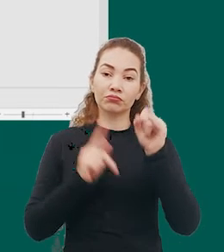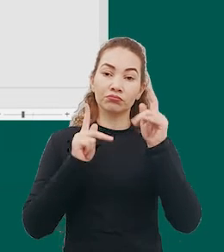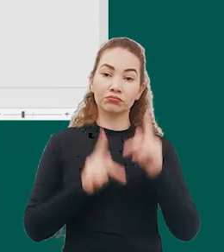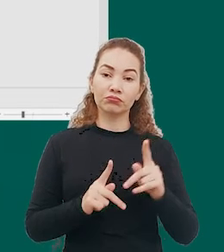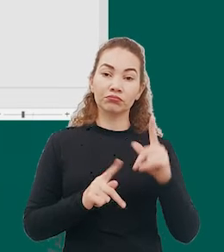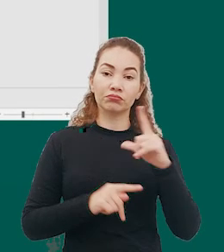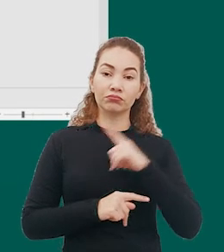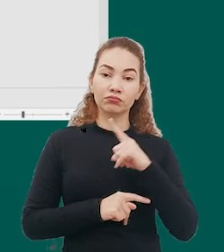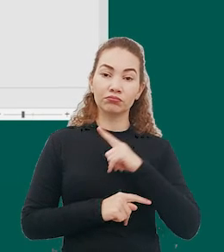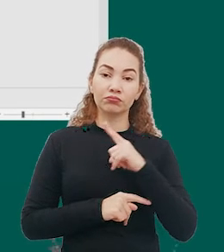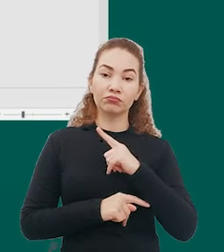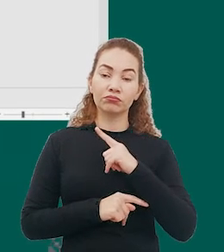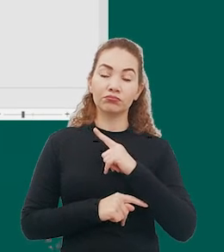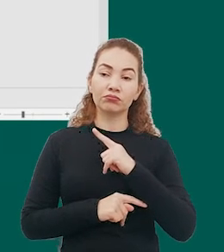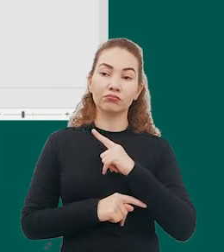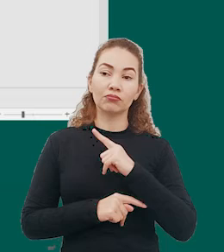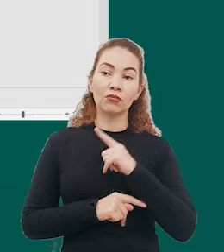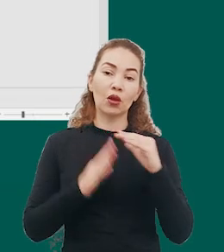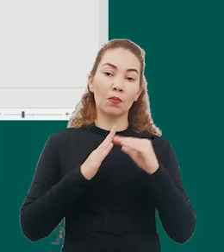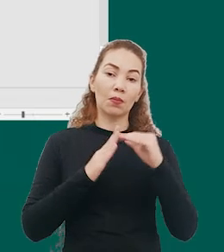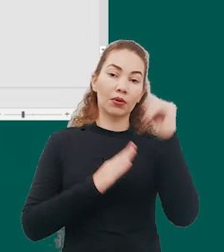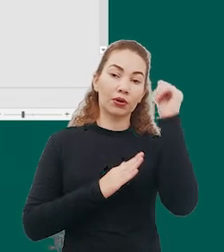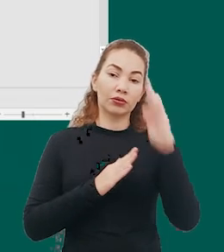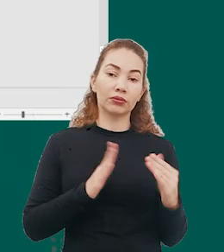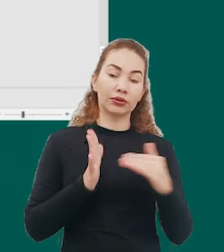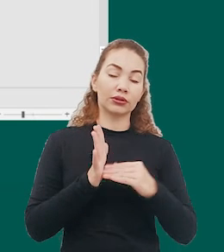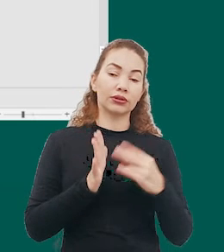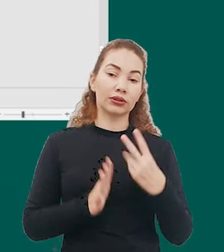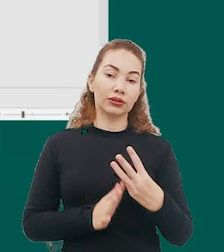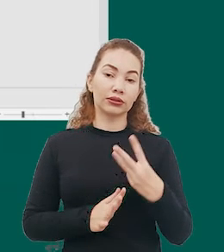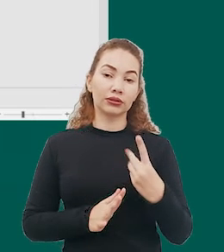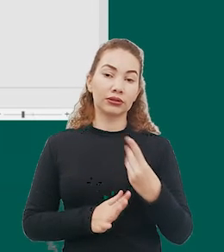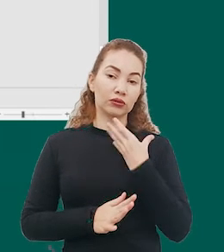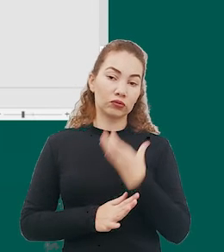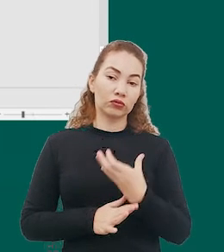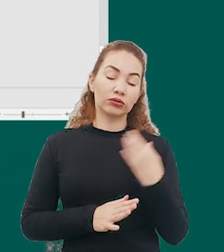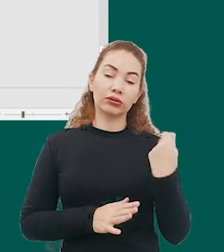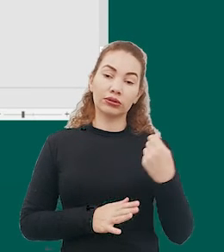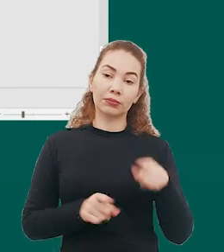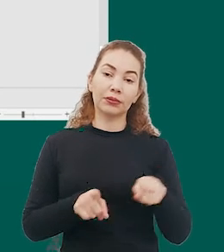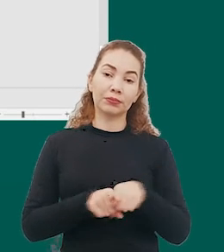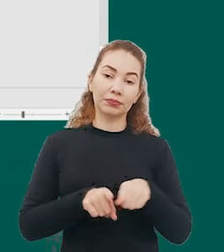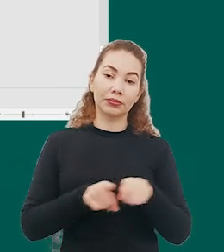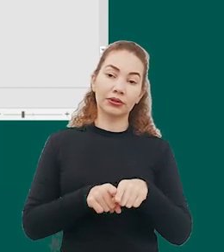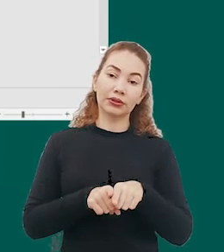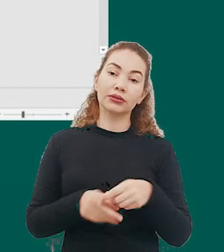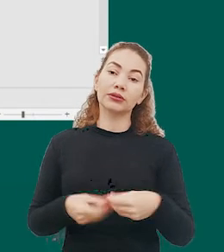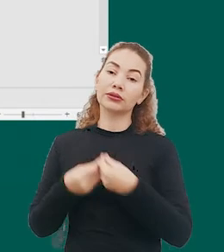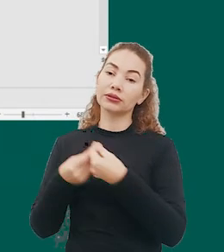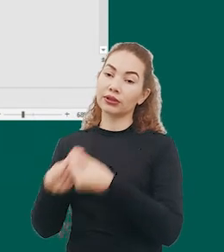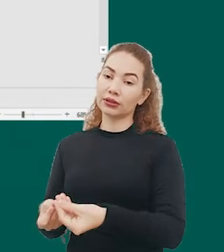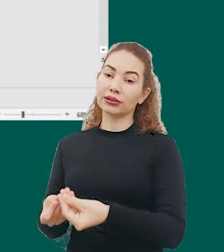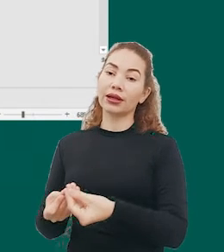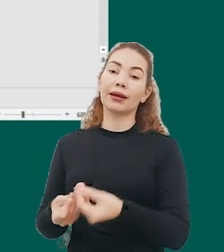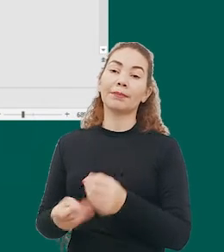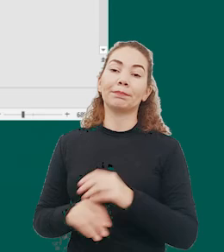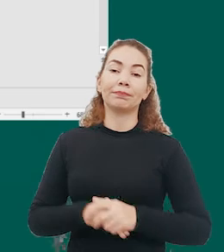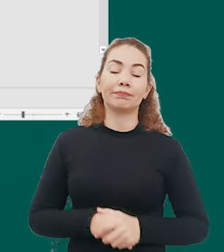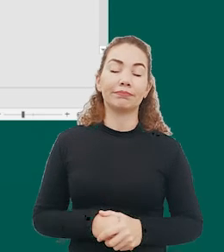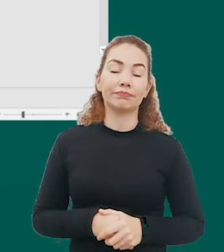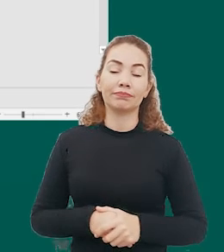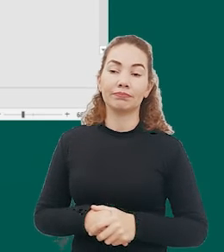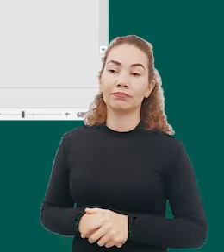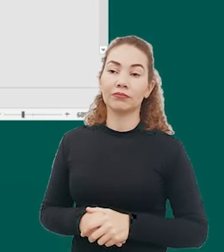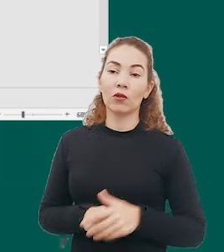passou a condição de residente no Brasil até 31/12, também está obrigado, então, à entrega da declaração.